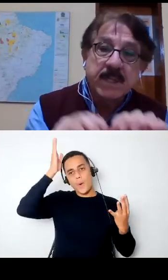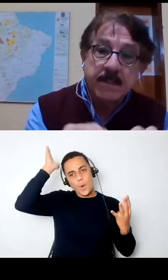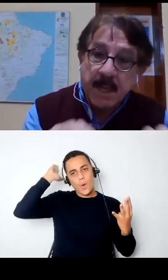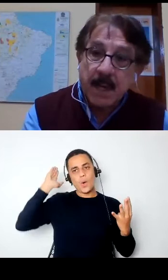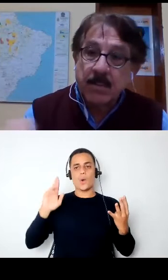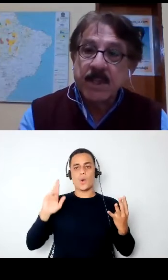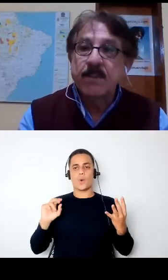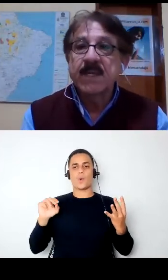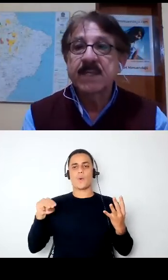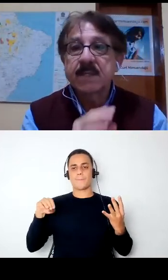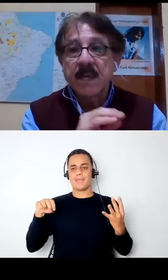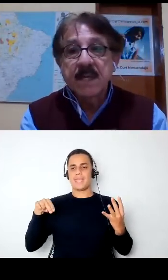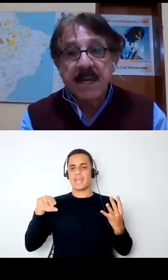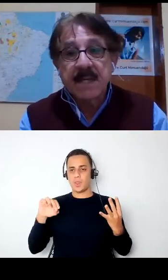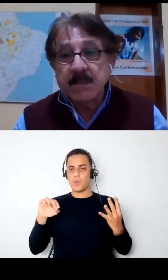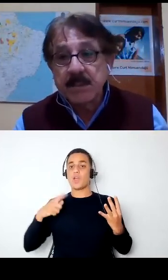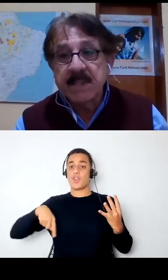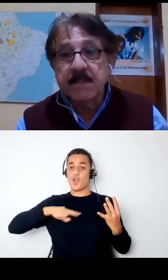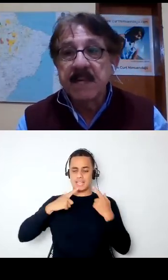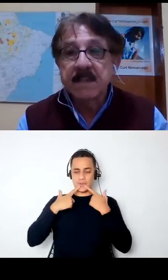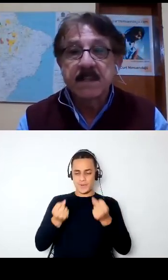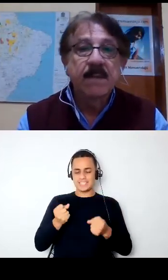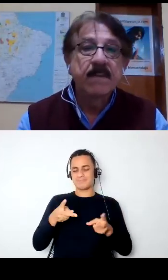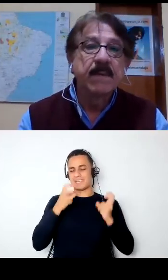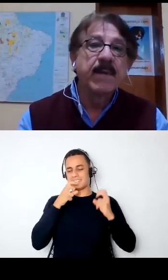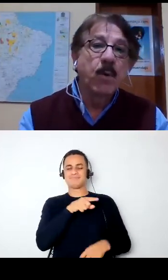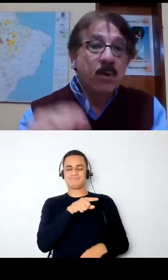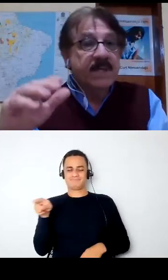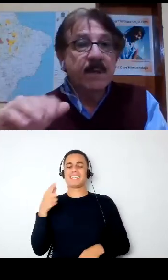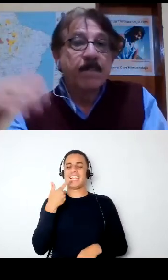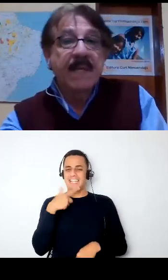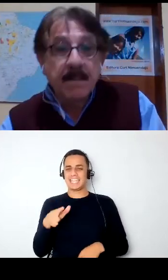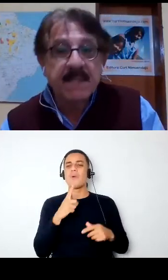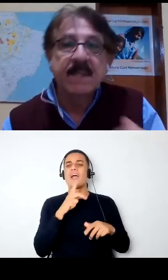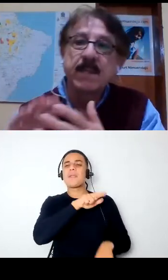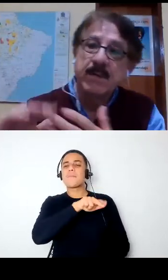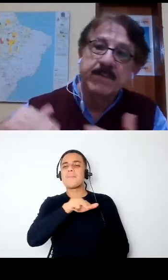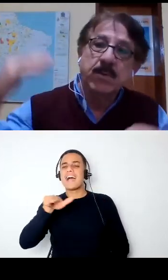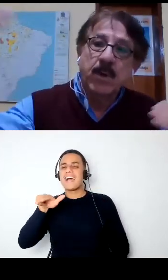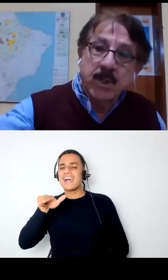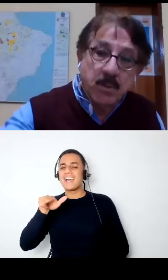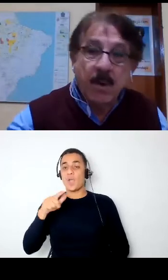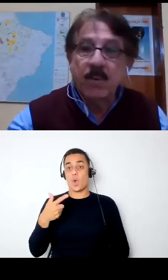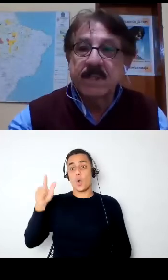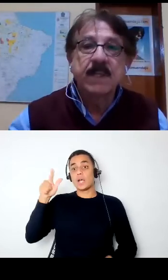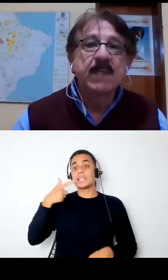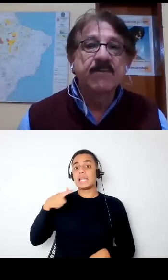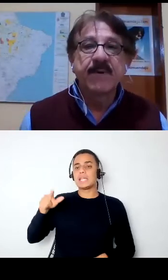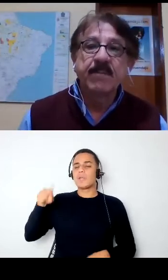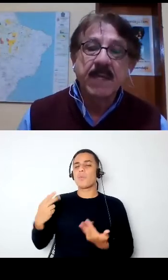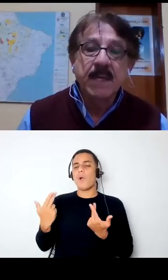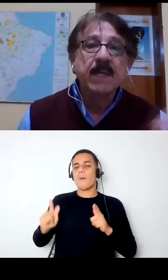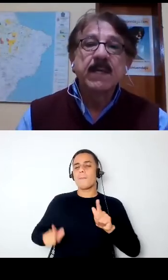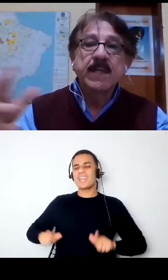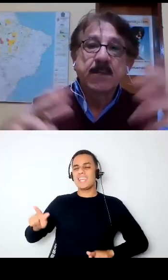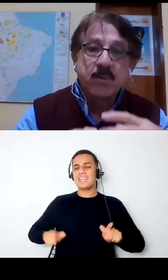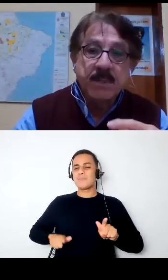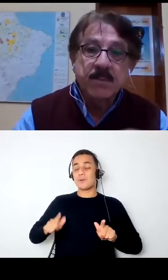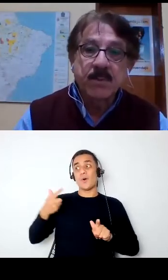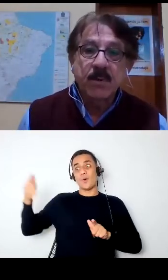conseguimos determinar, como linguistas, que elas são línguas irmãs, né? Outras são primas, então aí você coloca numa outra